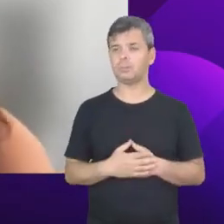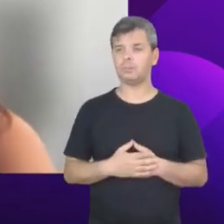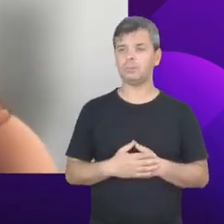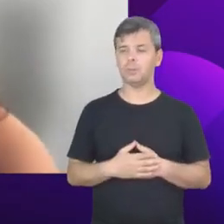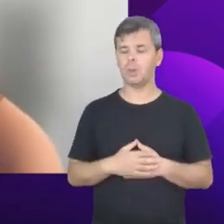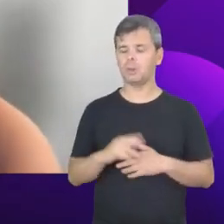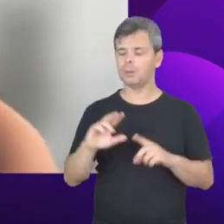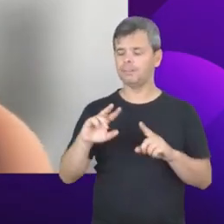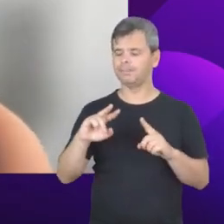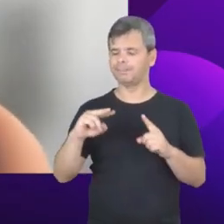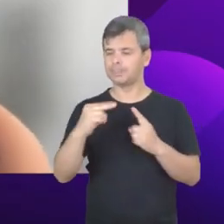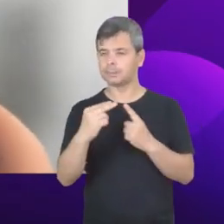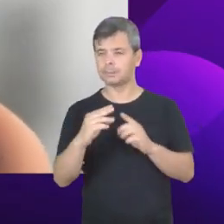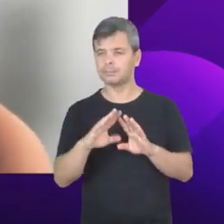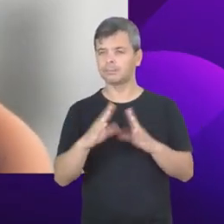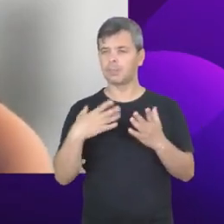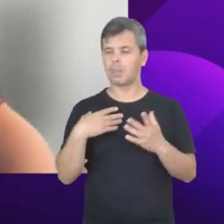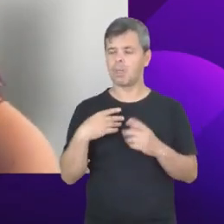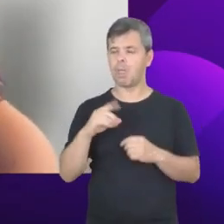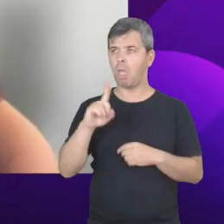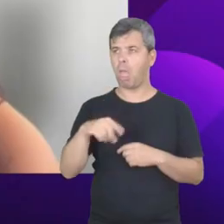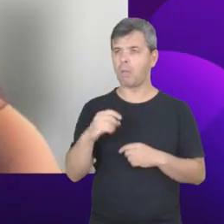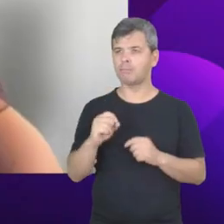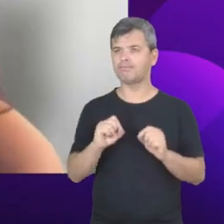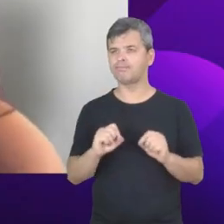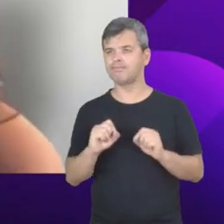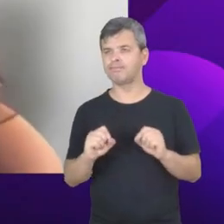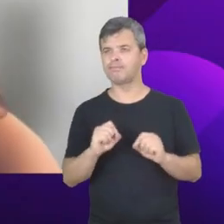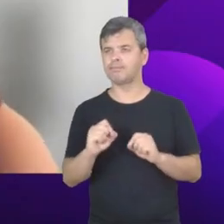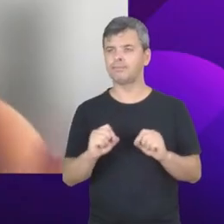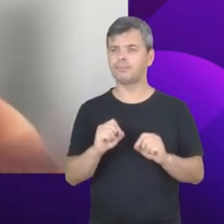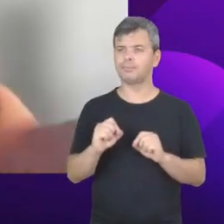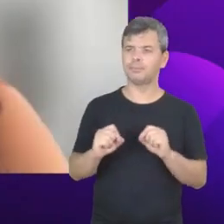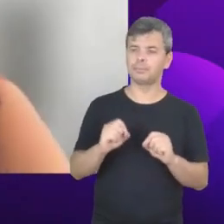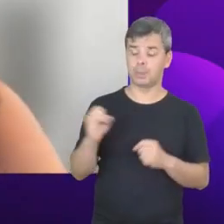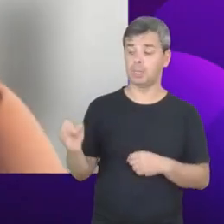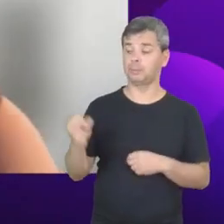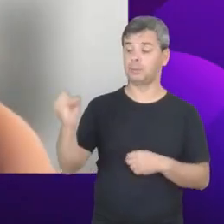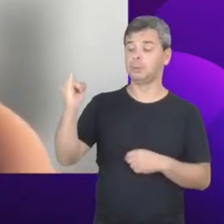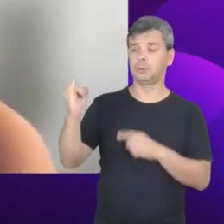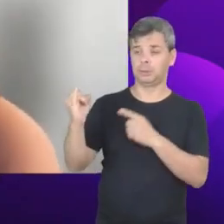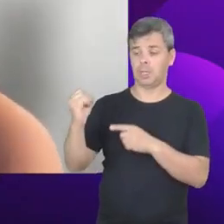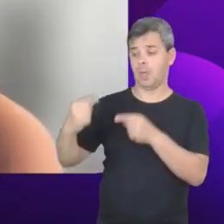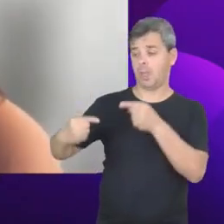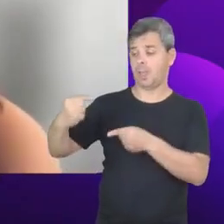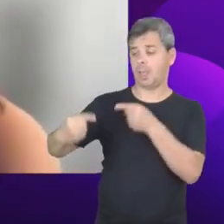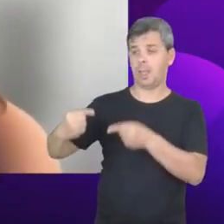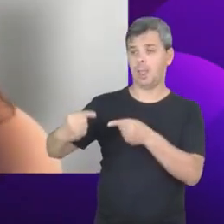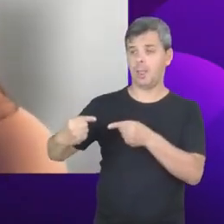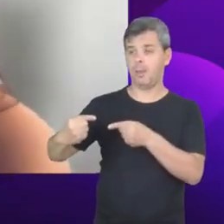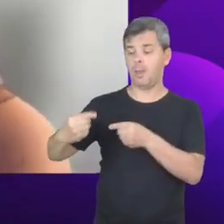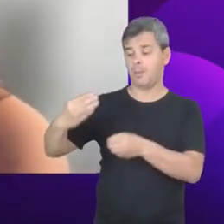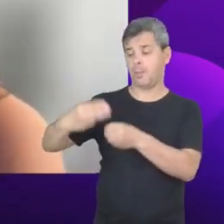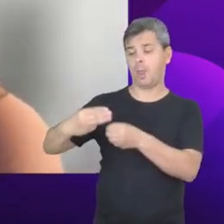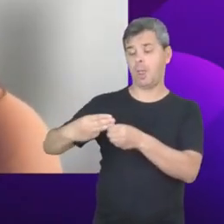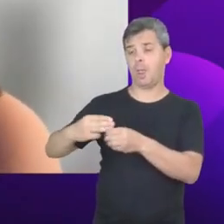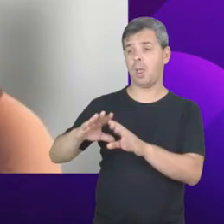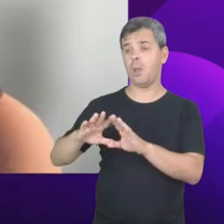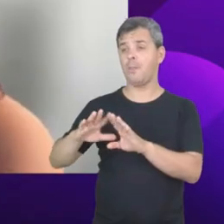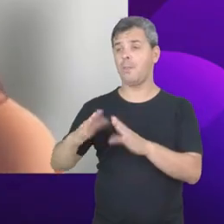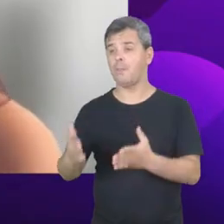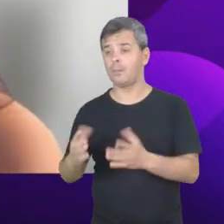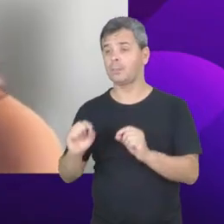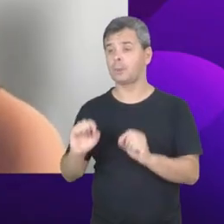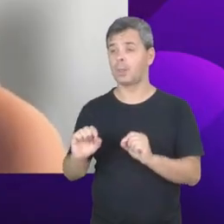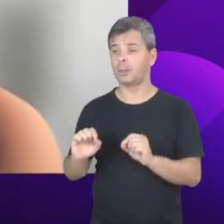outro aspecto que é bastante importante no debate municipal, é a